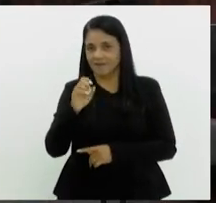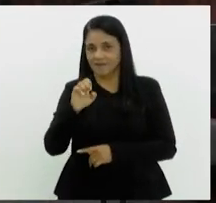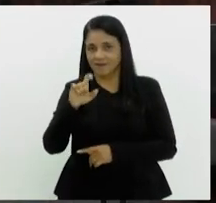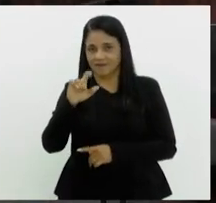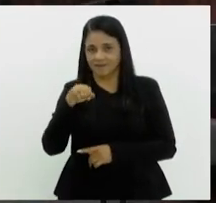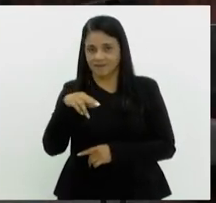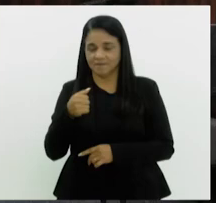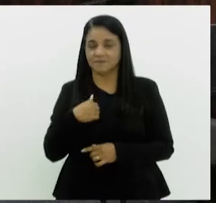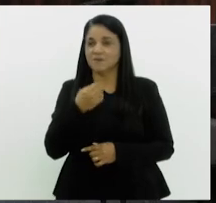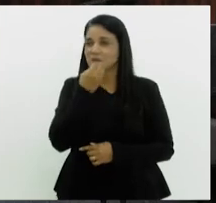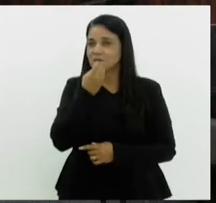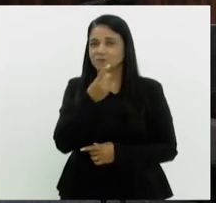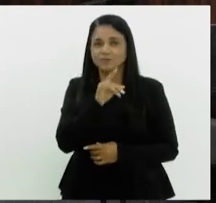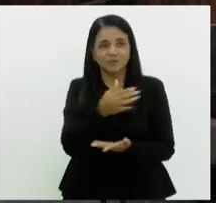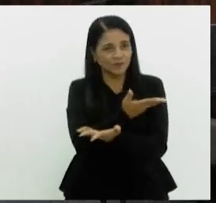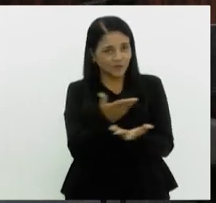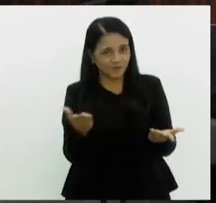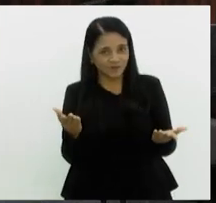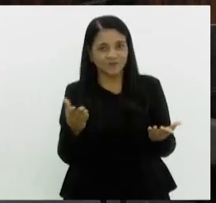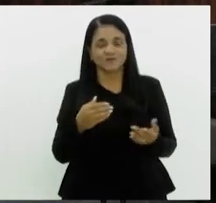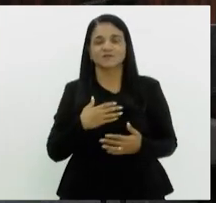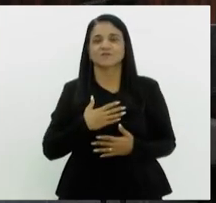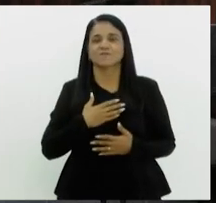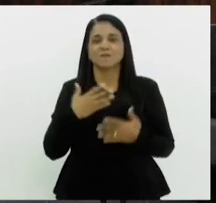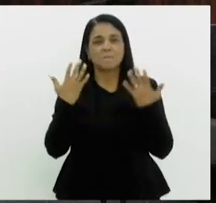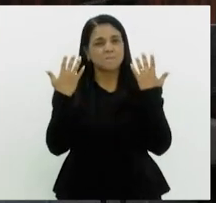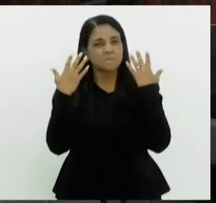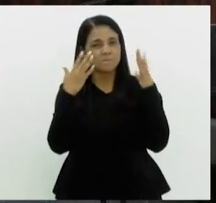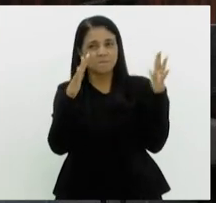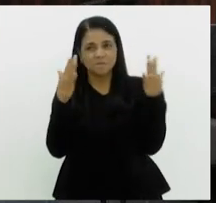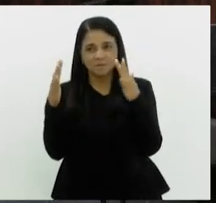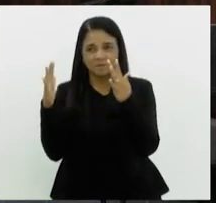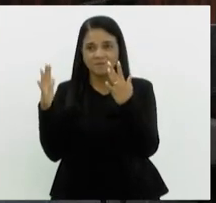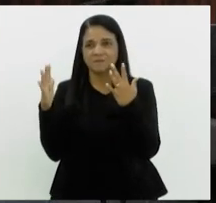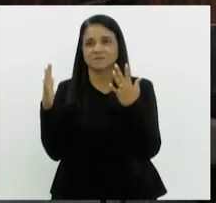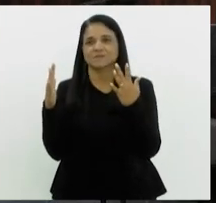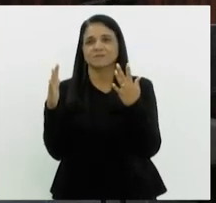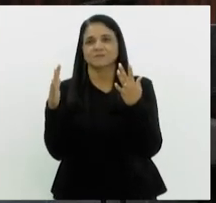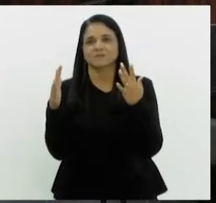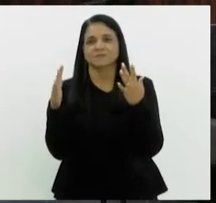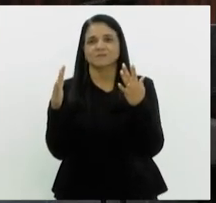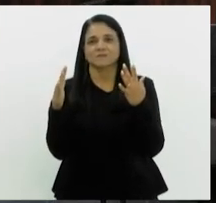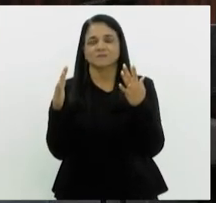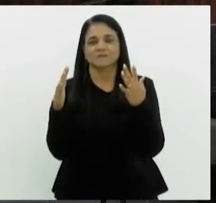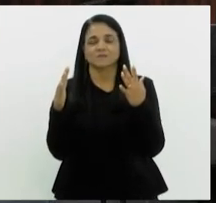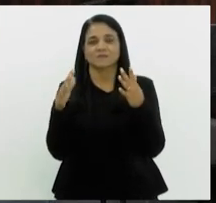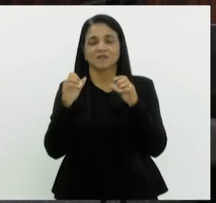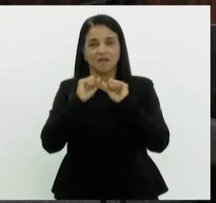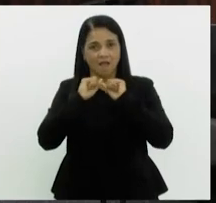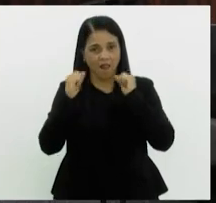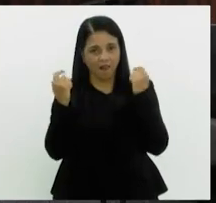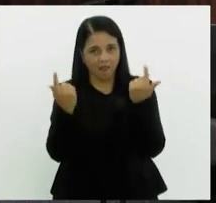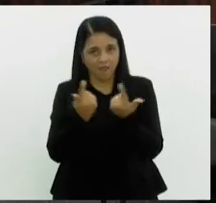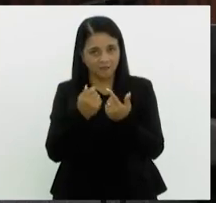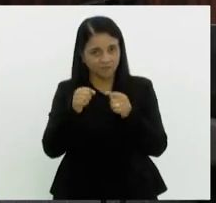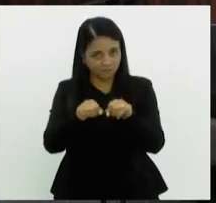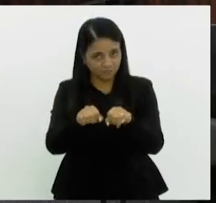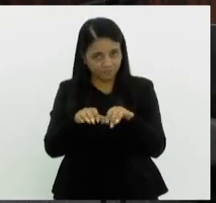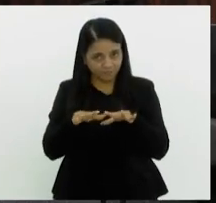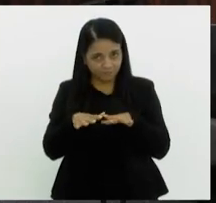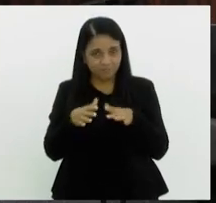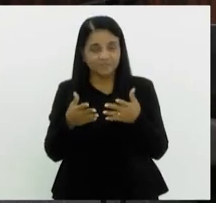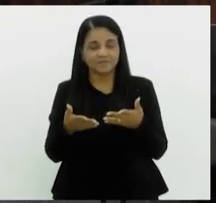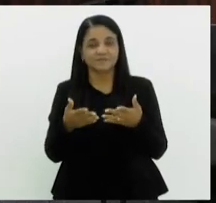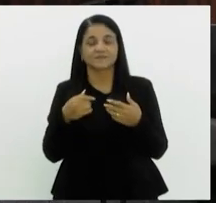todos. Eu gostaria de parabenizar a Assembleia Legislativa, a